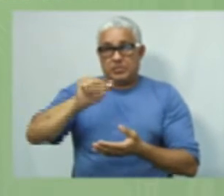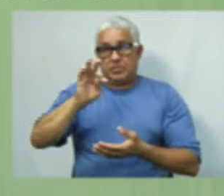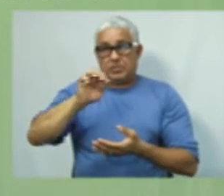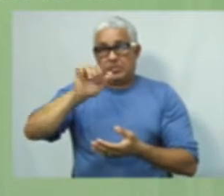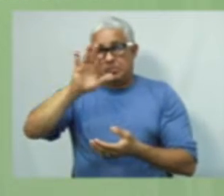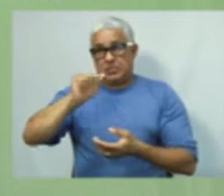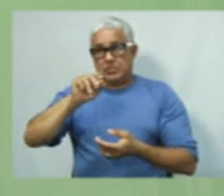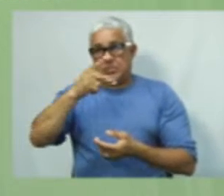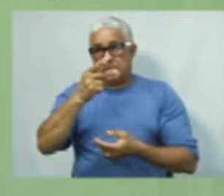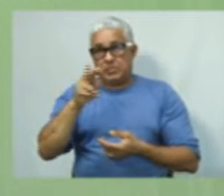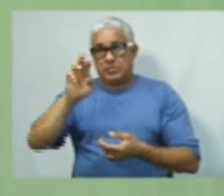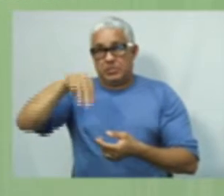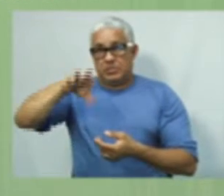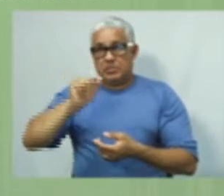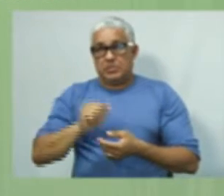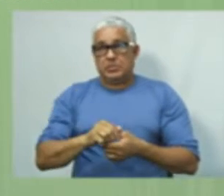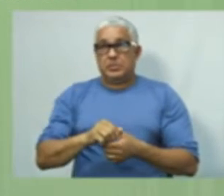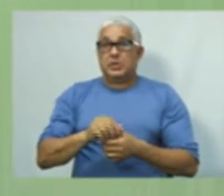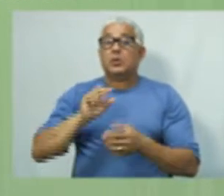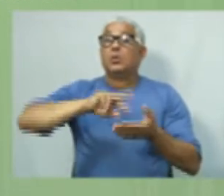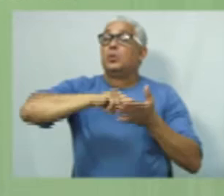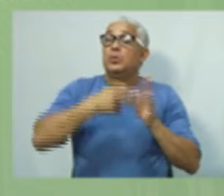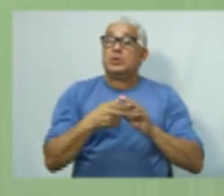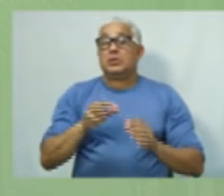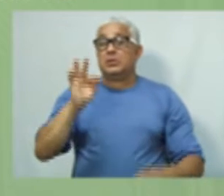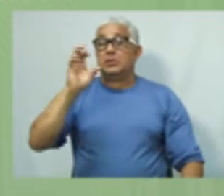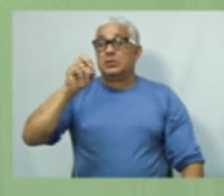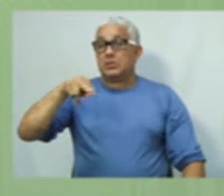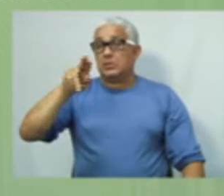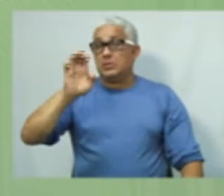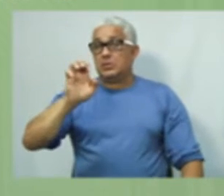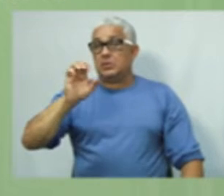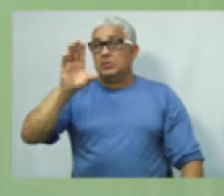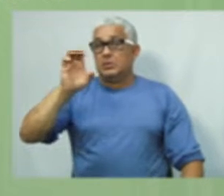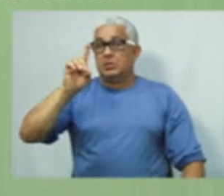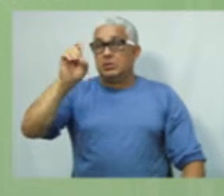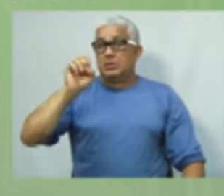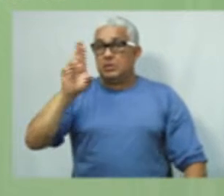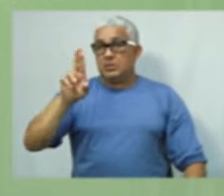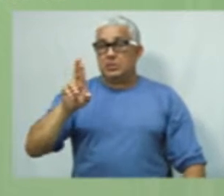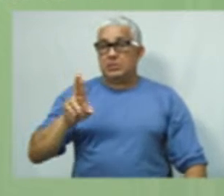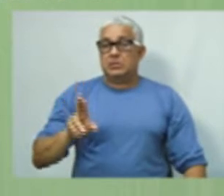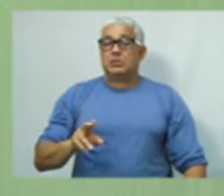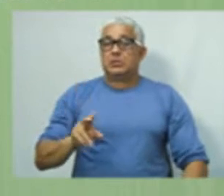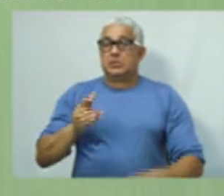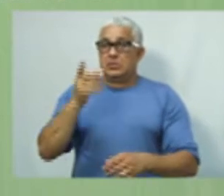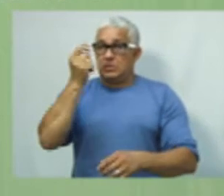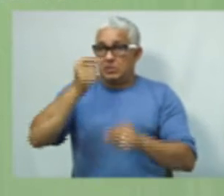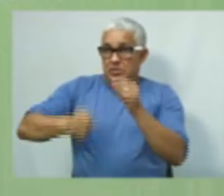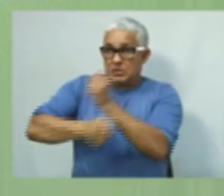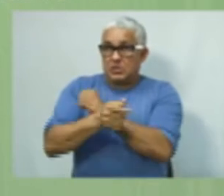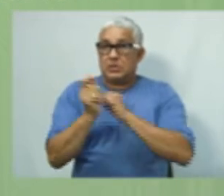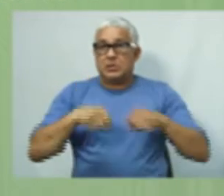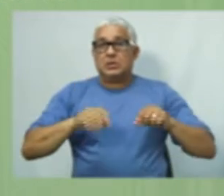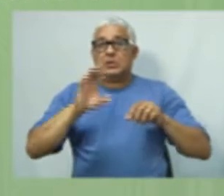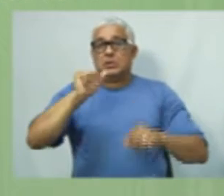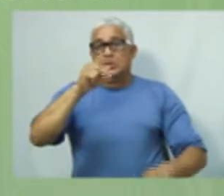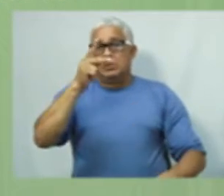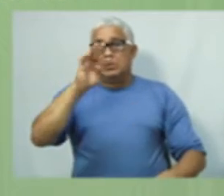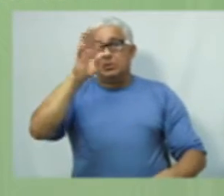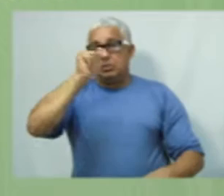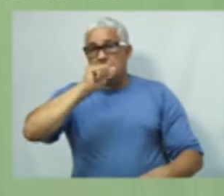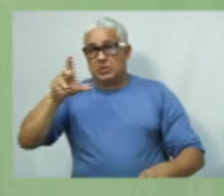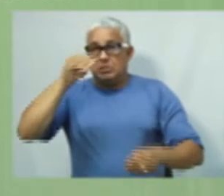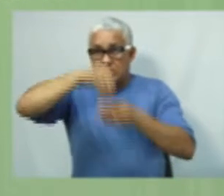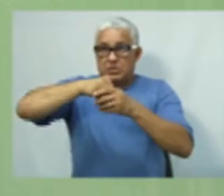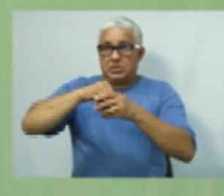fornecedores financiam parte ou todo o estoque, correto, professora? Correto, é uma forma de se ter um capital de giro também dentro da